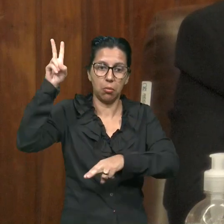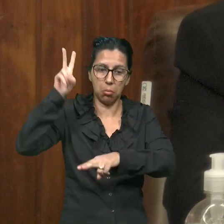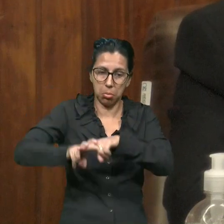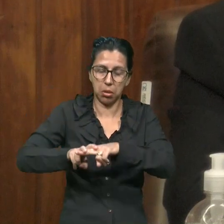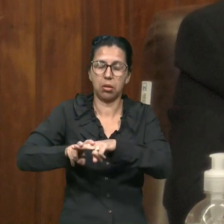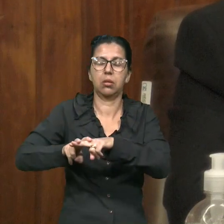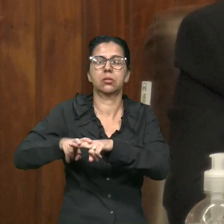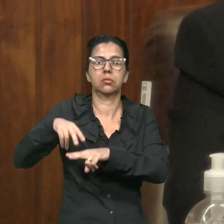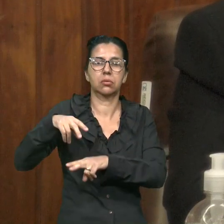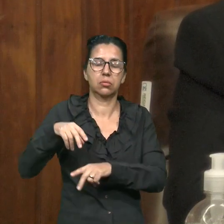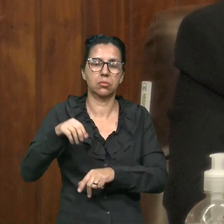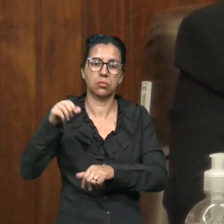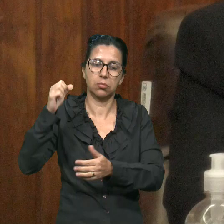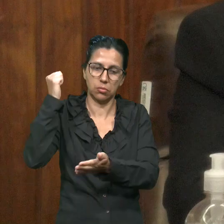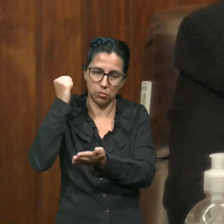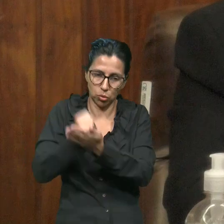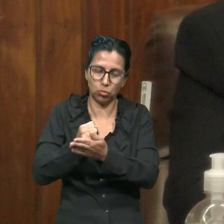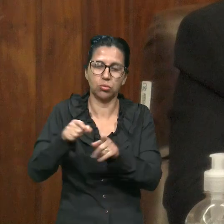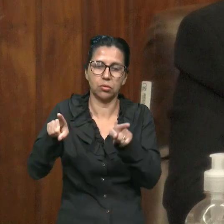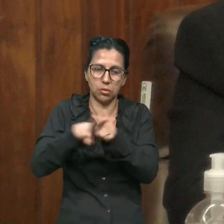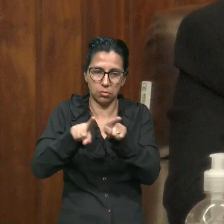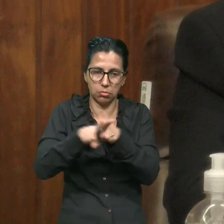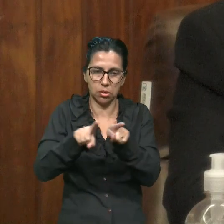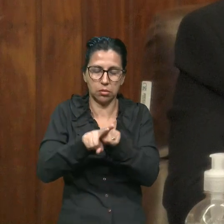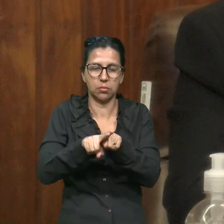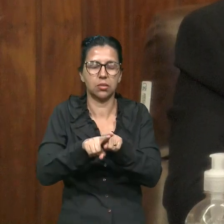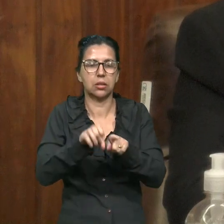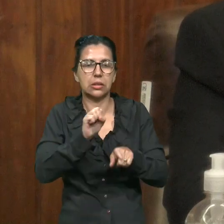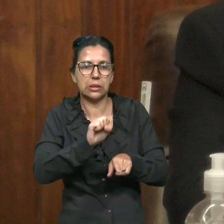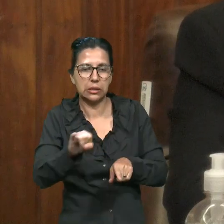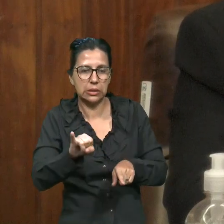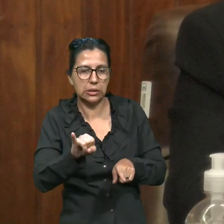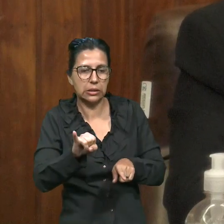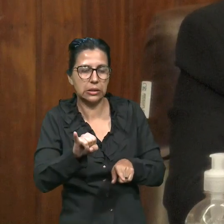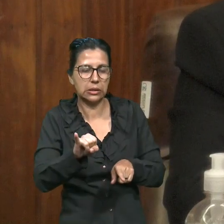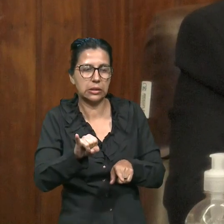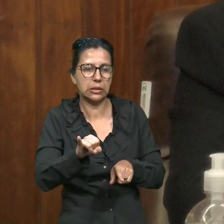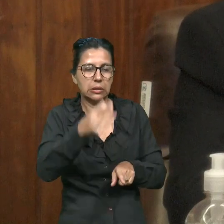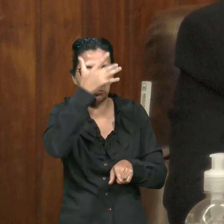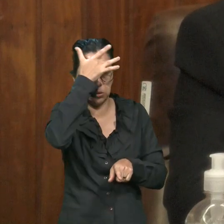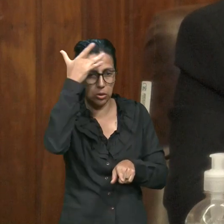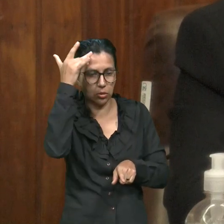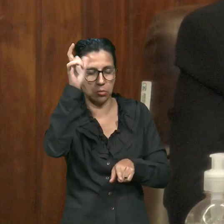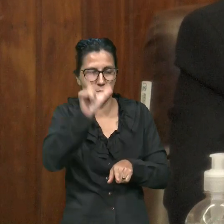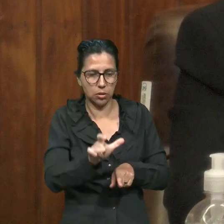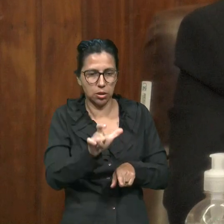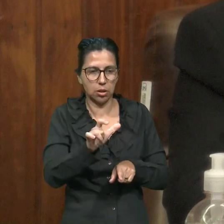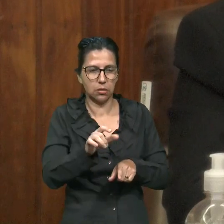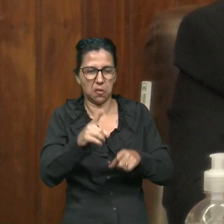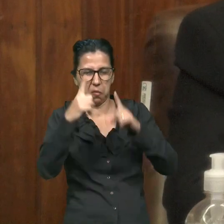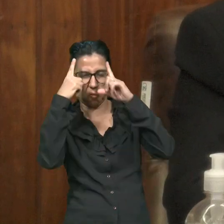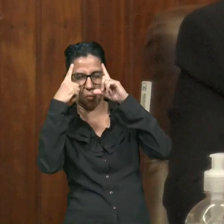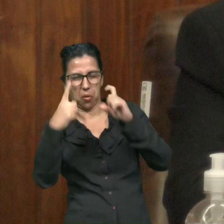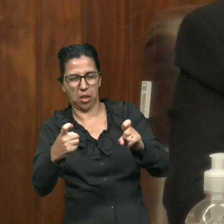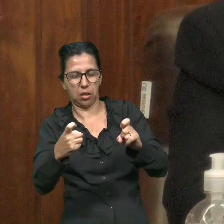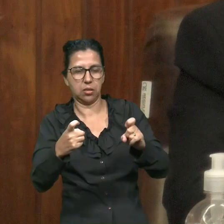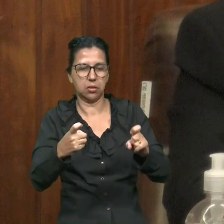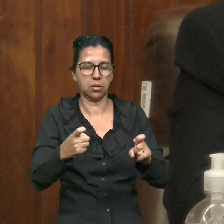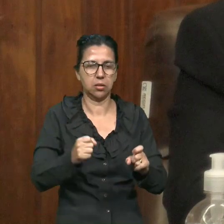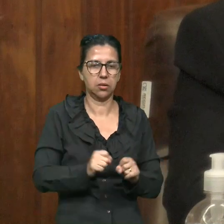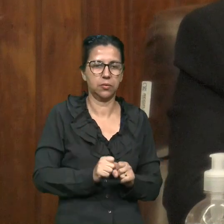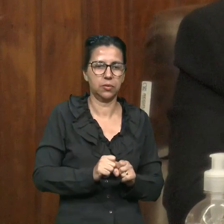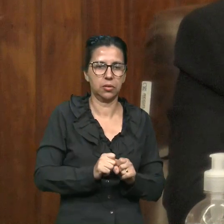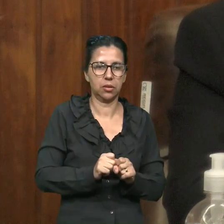multa. Artigo 95, afastar ou procurar afastar licitante por meio de violência,